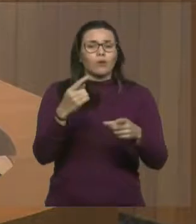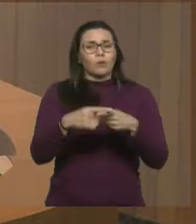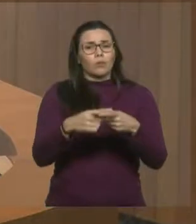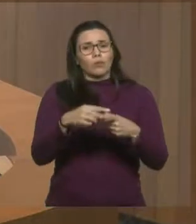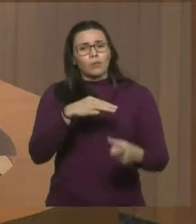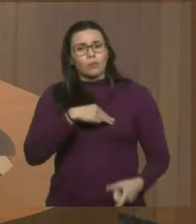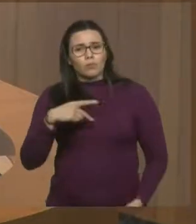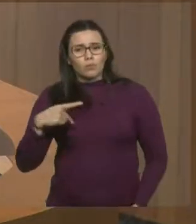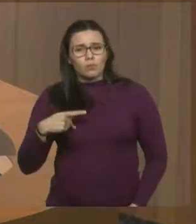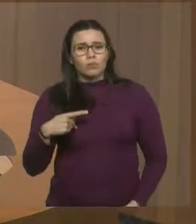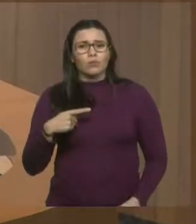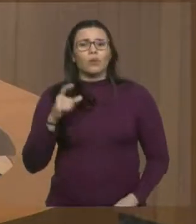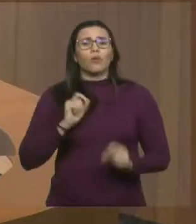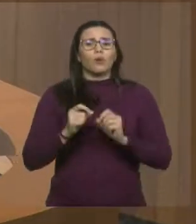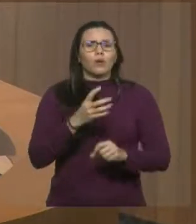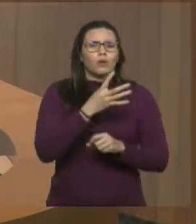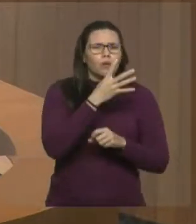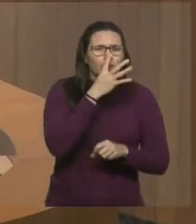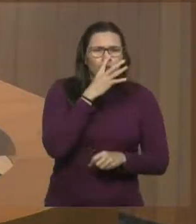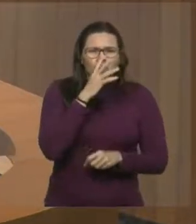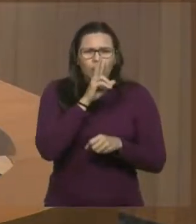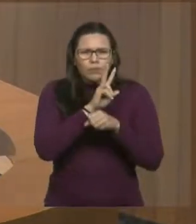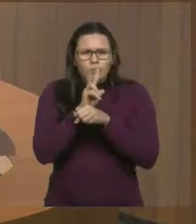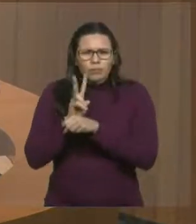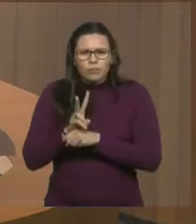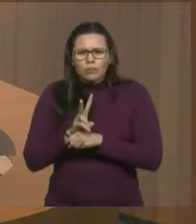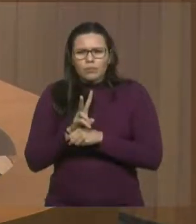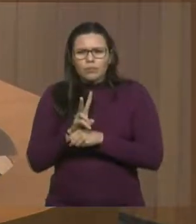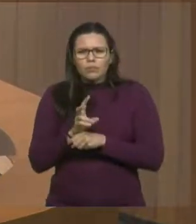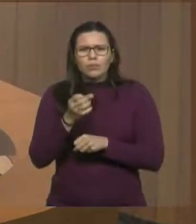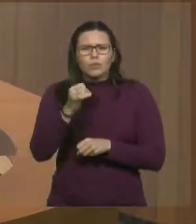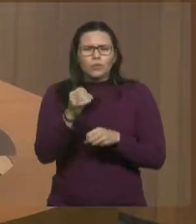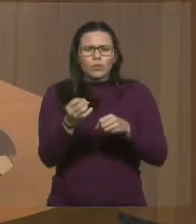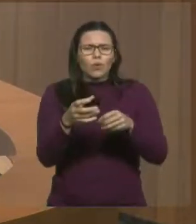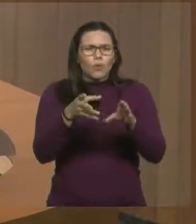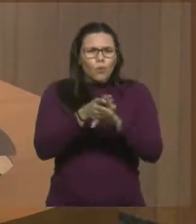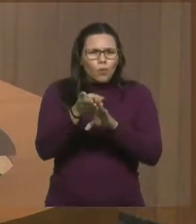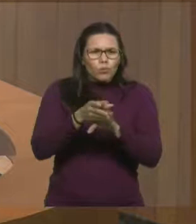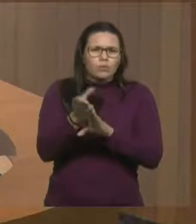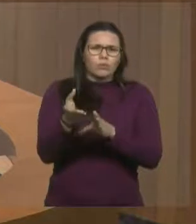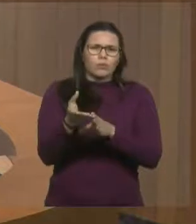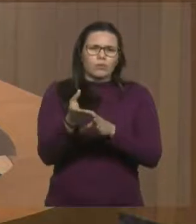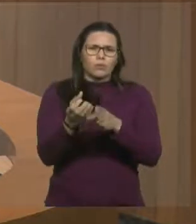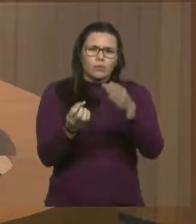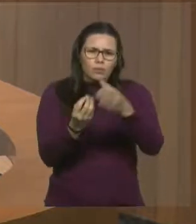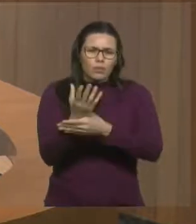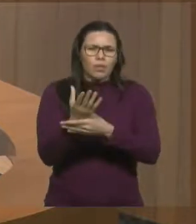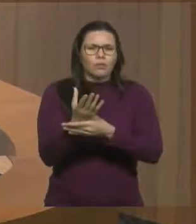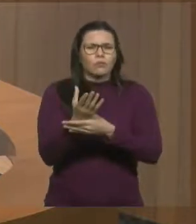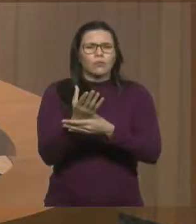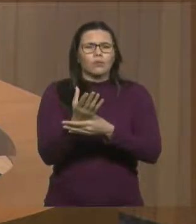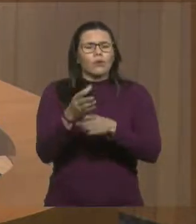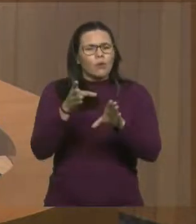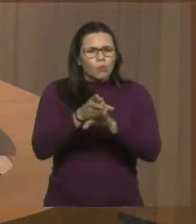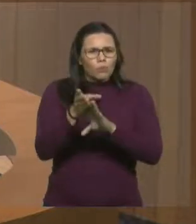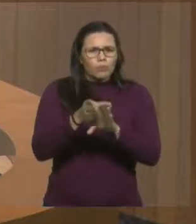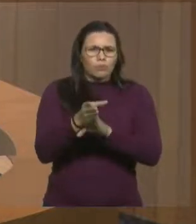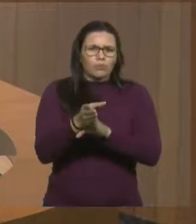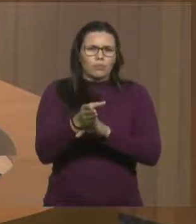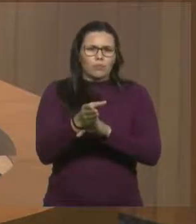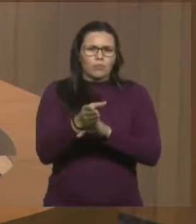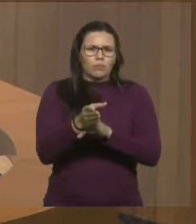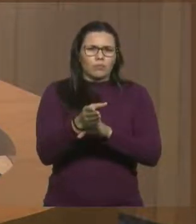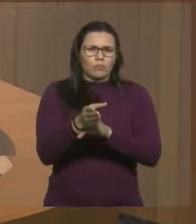a fiscalização da aplicação. Então, se o Conselho é um conselho de fundo, que é um órgão executivo, o que